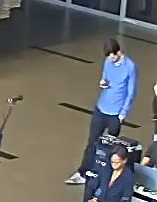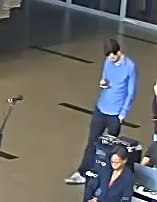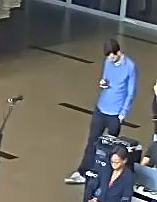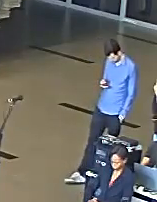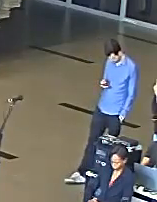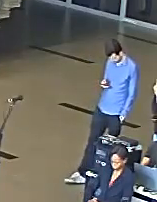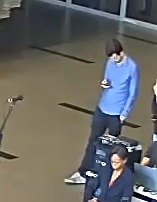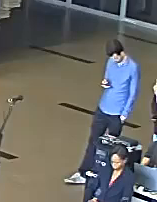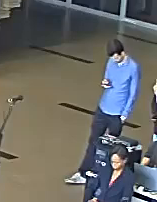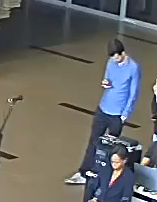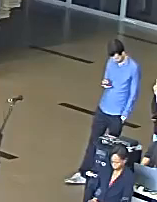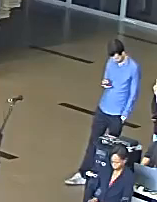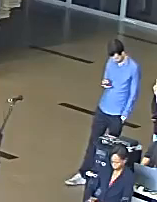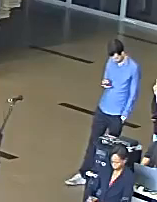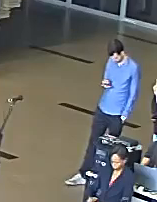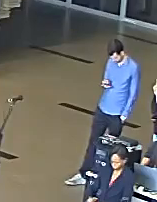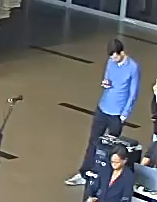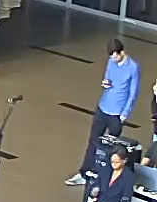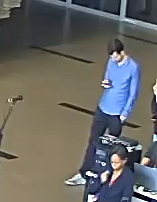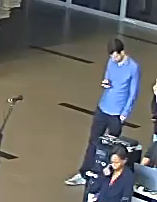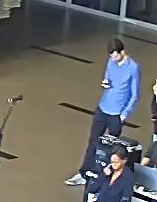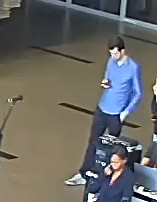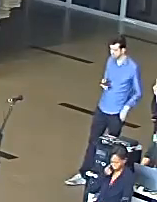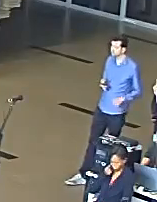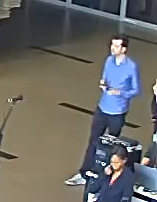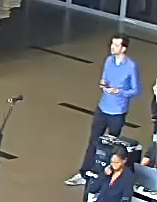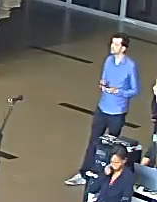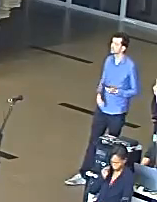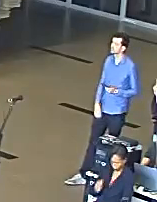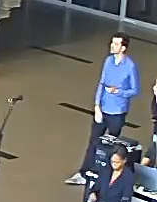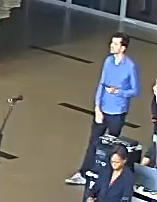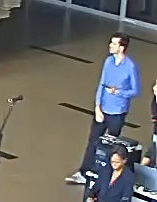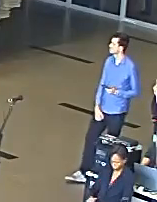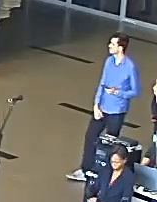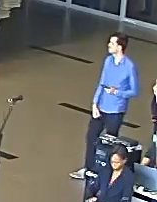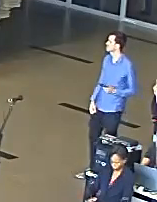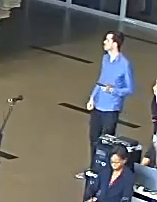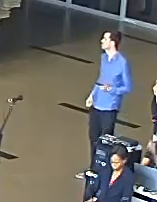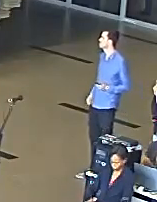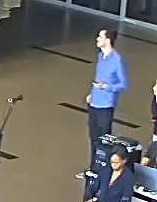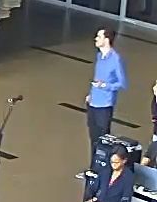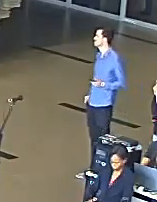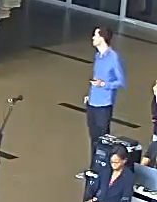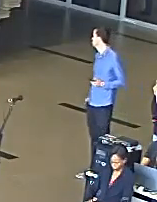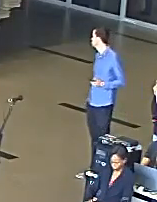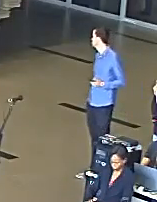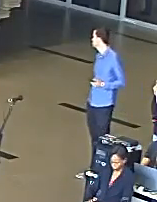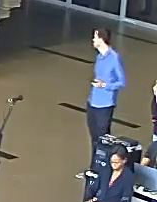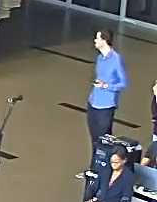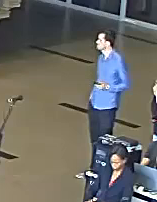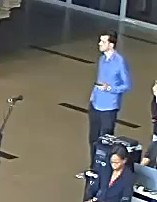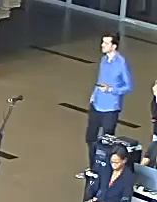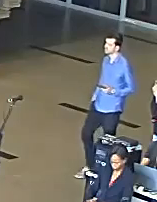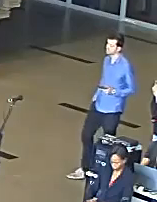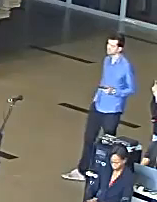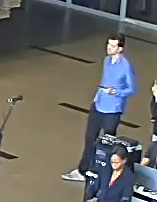lei o direito ao transporte e a mobilidade da pessoa com deficiência ou com mobilidade